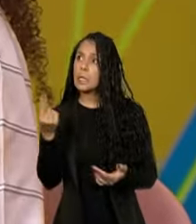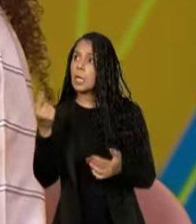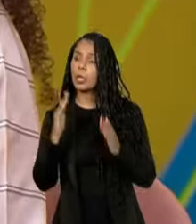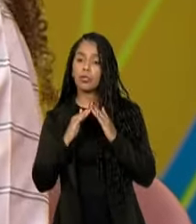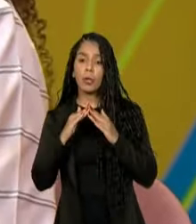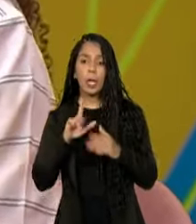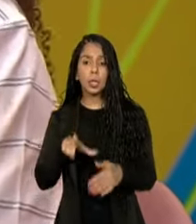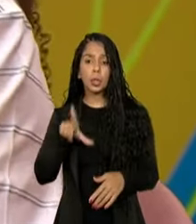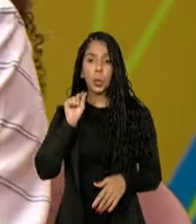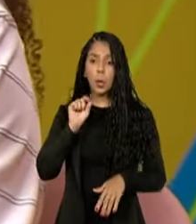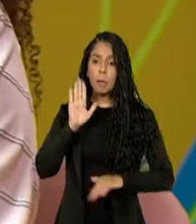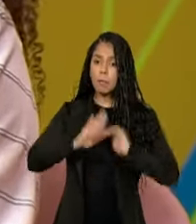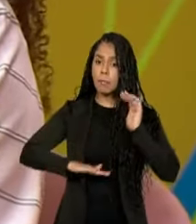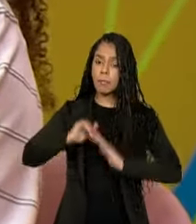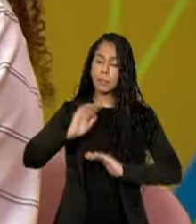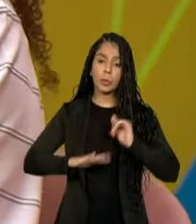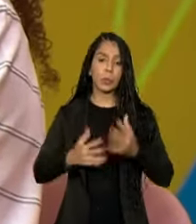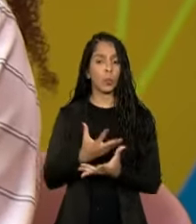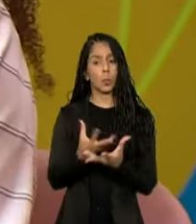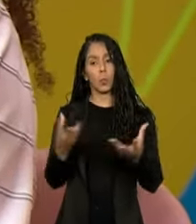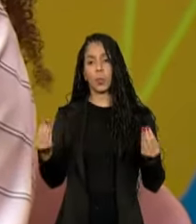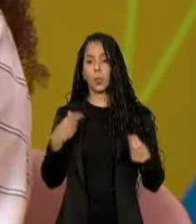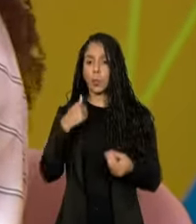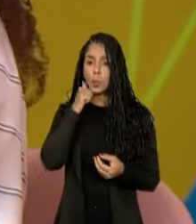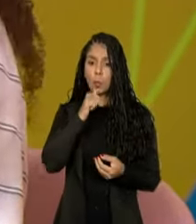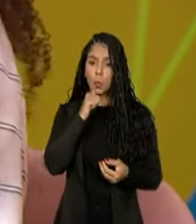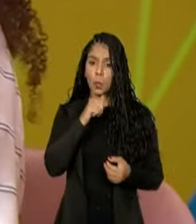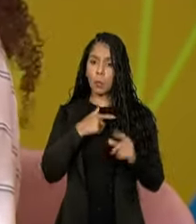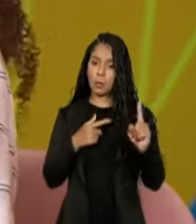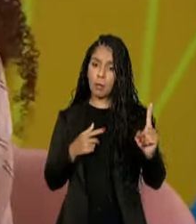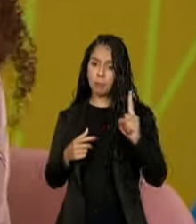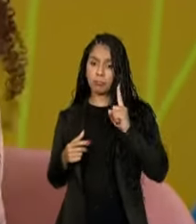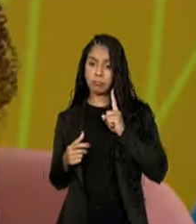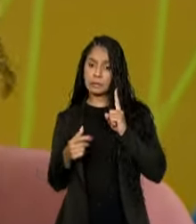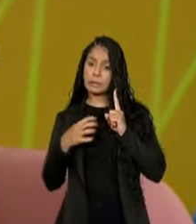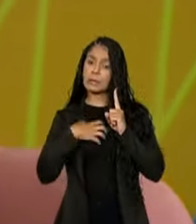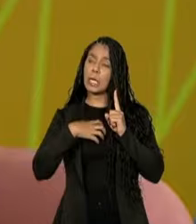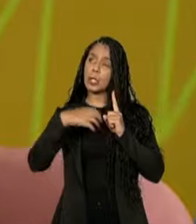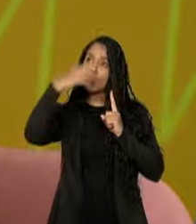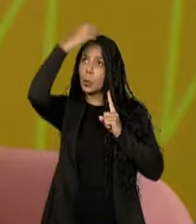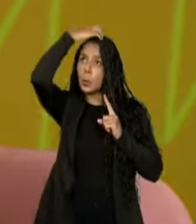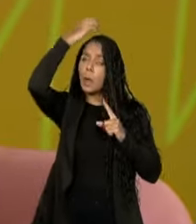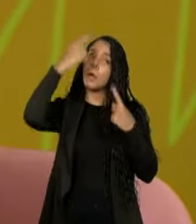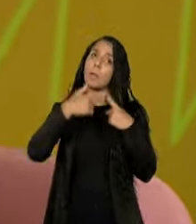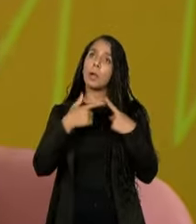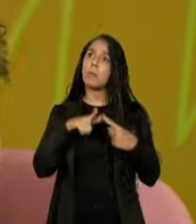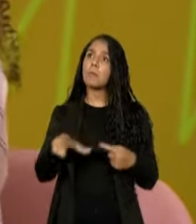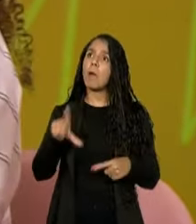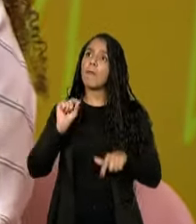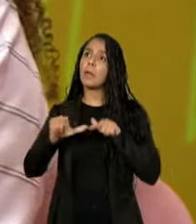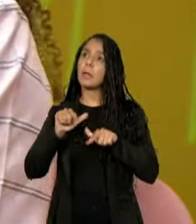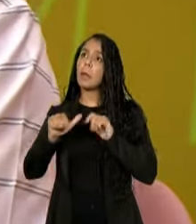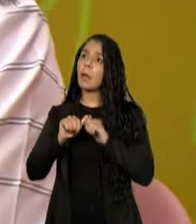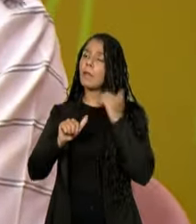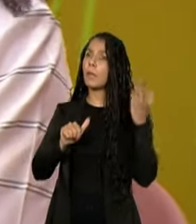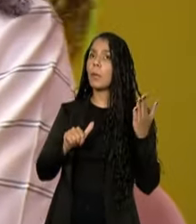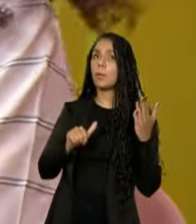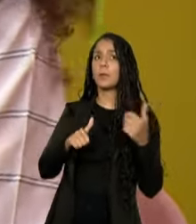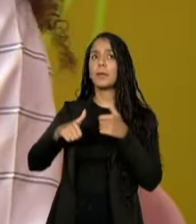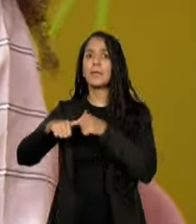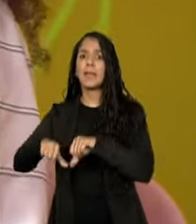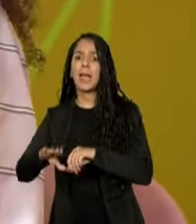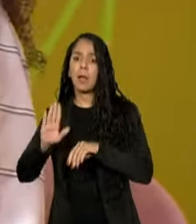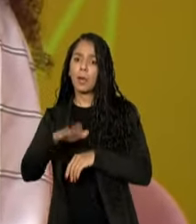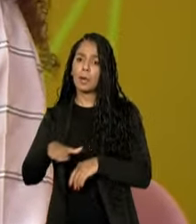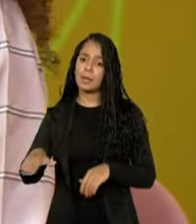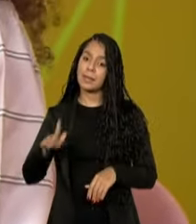escolher a profissão, né? Tem muitas mulheres que chegam no consultório que se sentem culpadas porque preferem trabalhar fora do que estar com a criança. É para quem